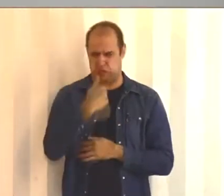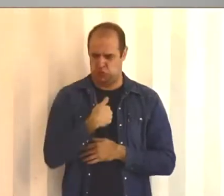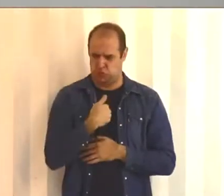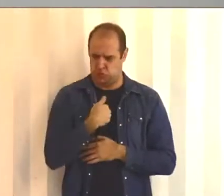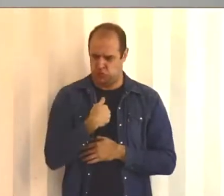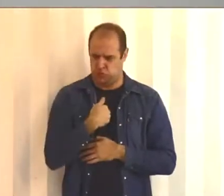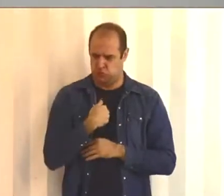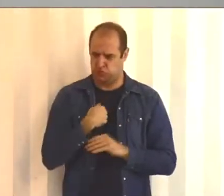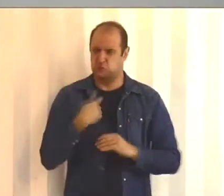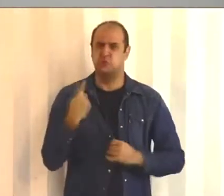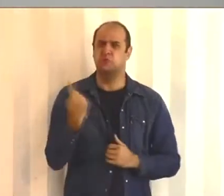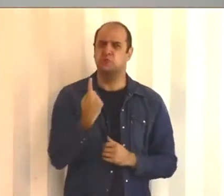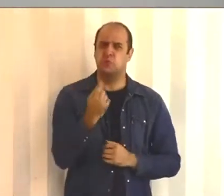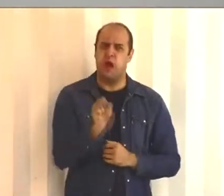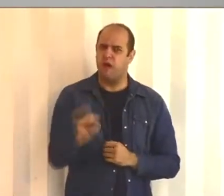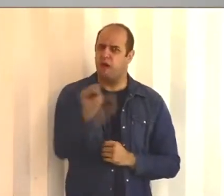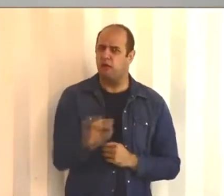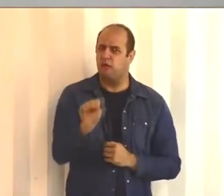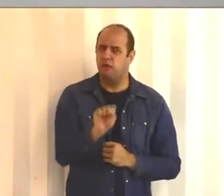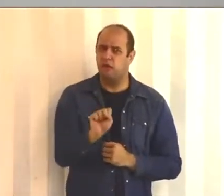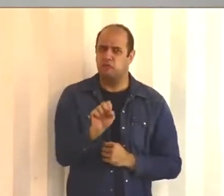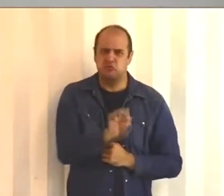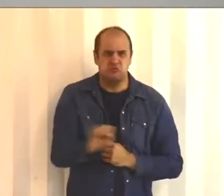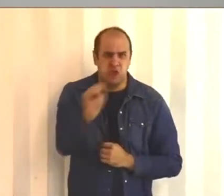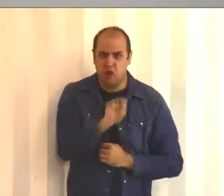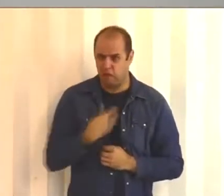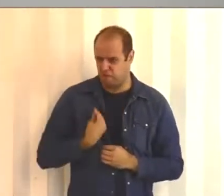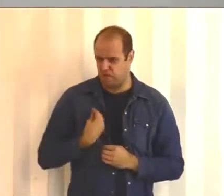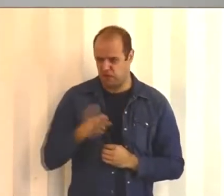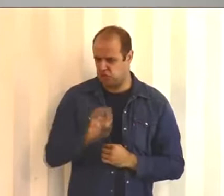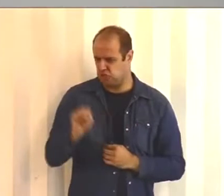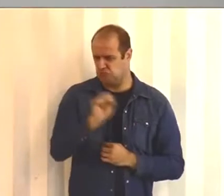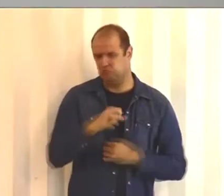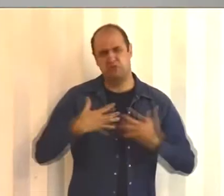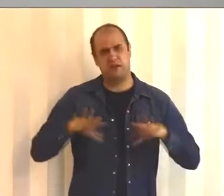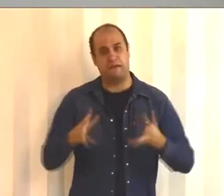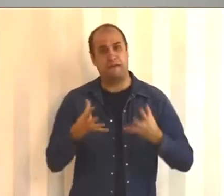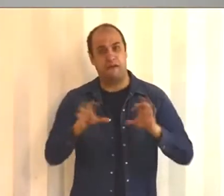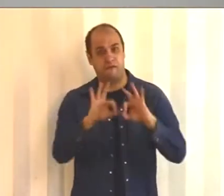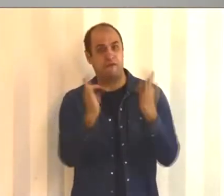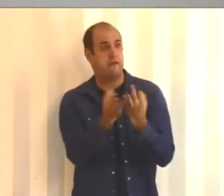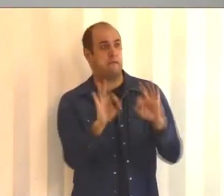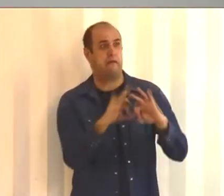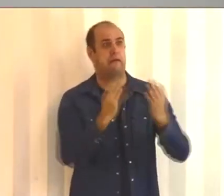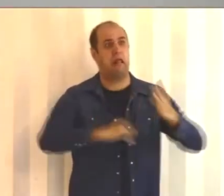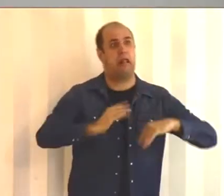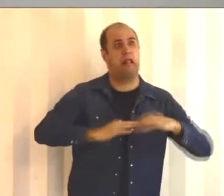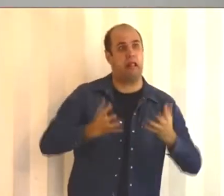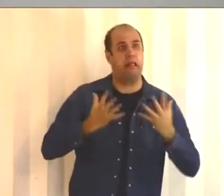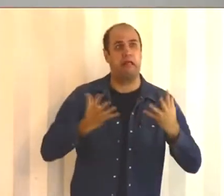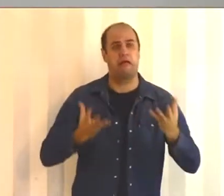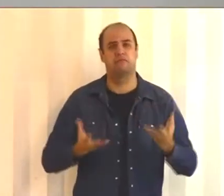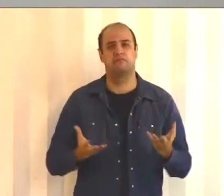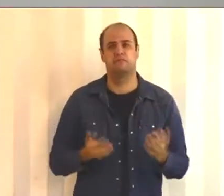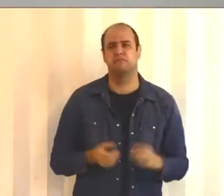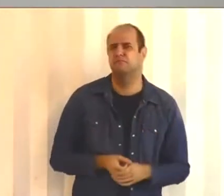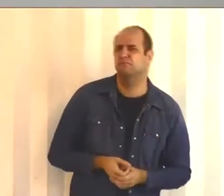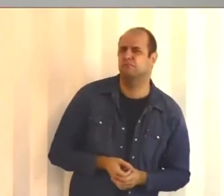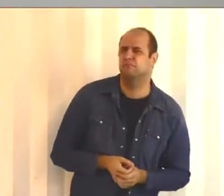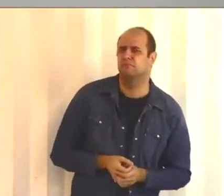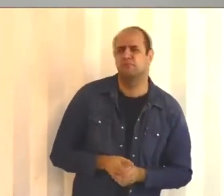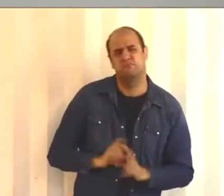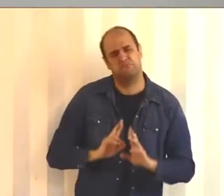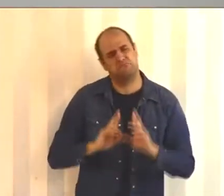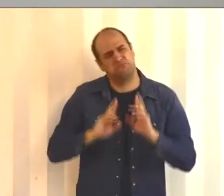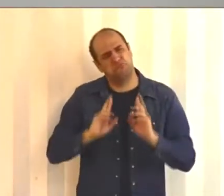Eu não quero ser solteiro, não quero ser solteiro a minha vida inteira, então eu quero família, eu quero construir uma família. Esse é o conceito